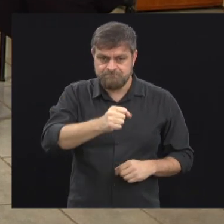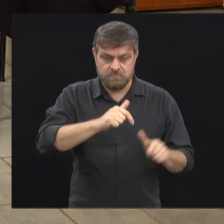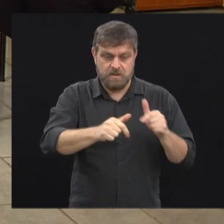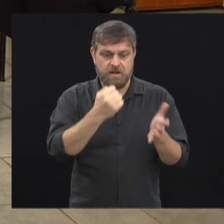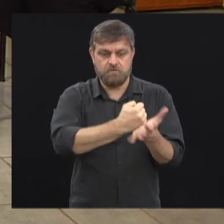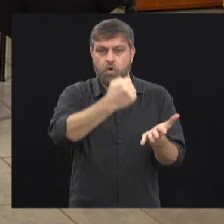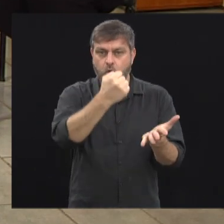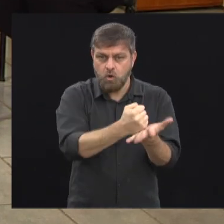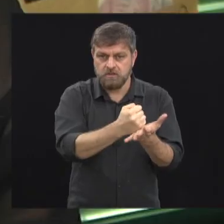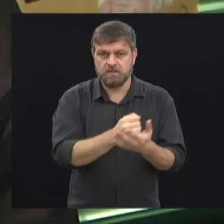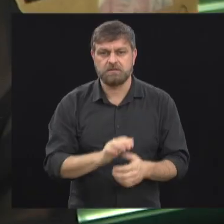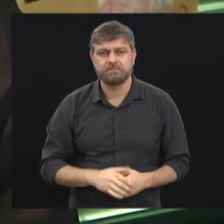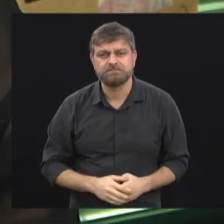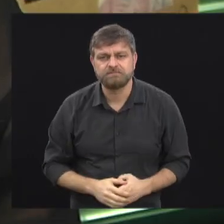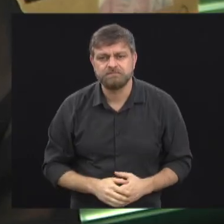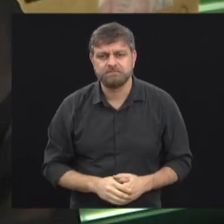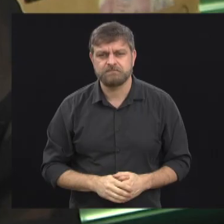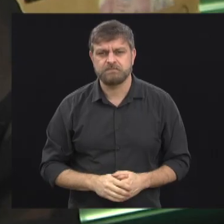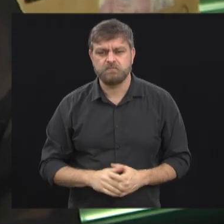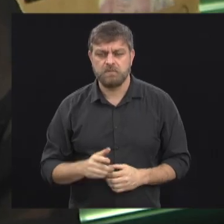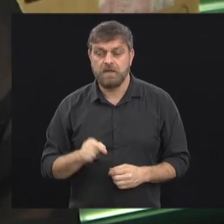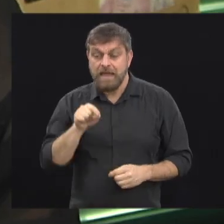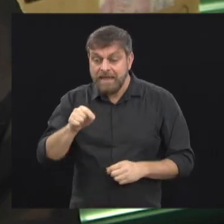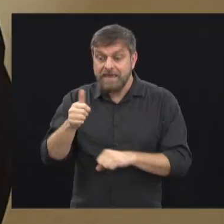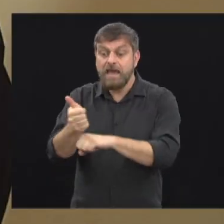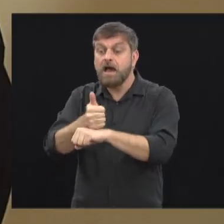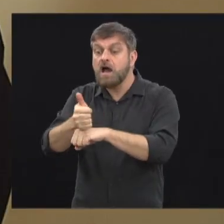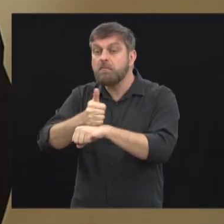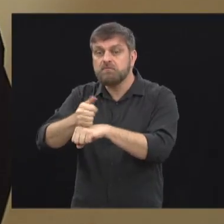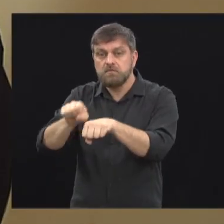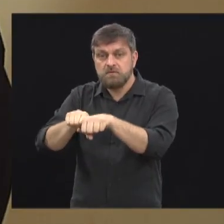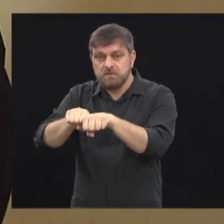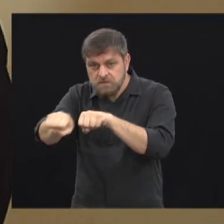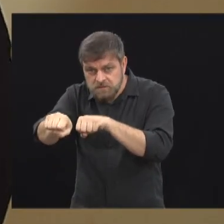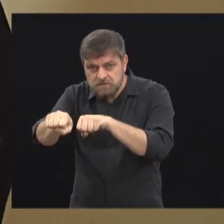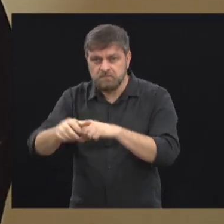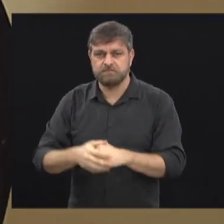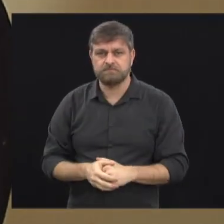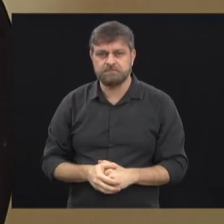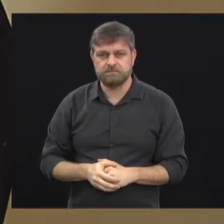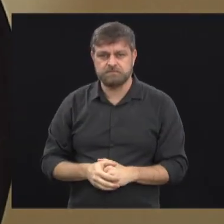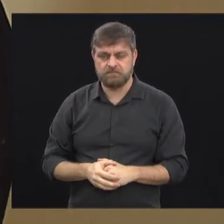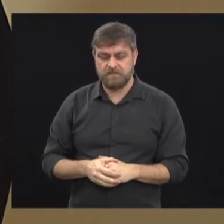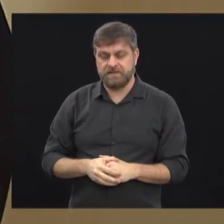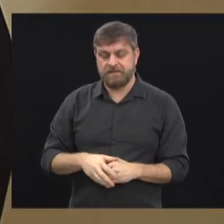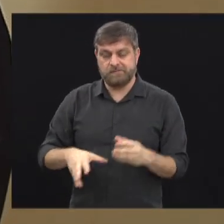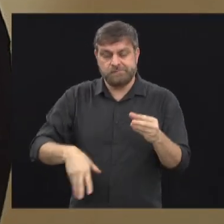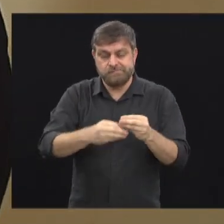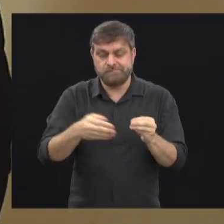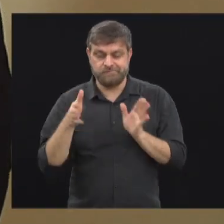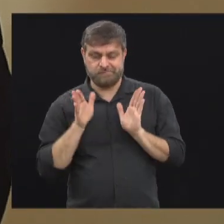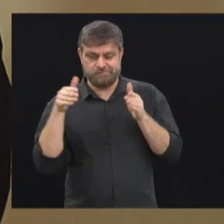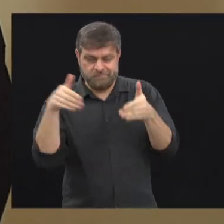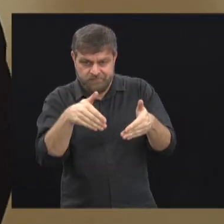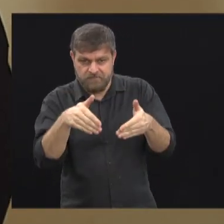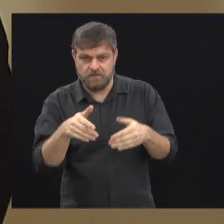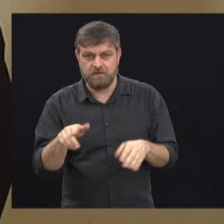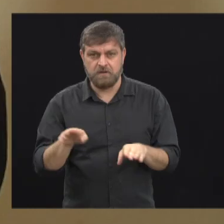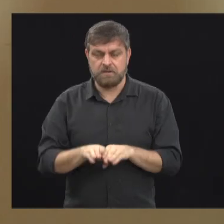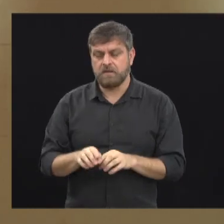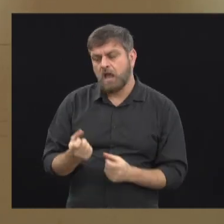preencher. Certo, e a parte da frente do trabalho? A outra frente, que é a profissionalização, no final eu acabei falando só do arte, mas a